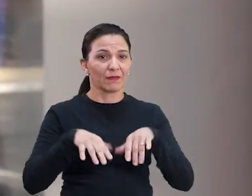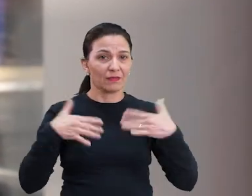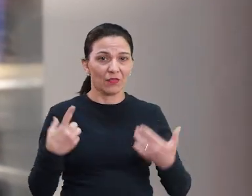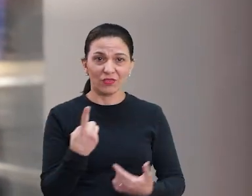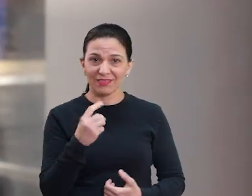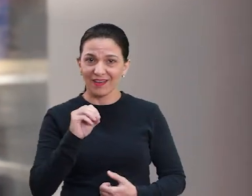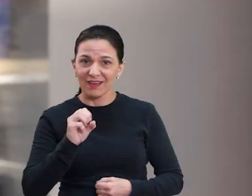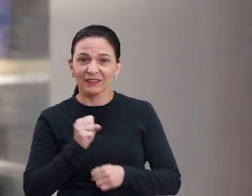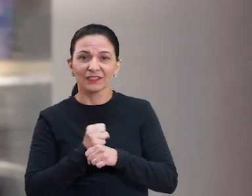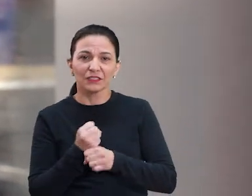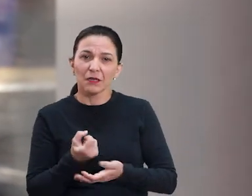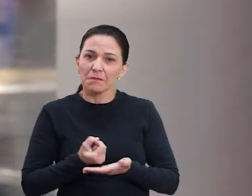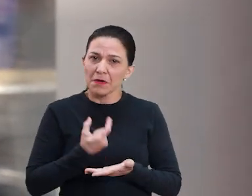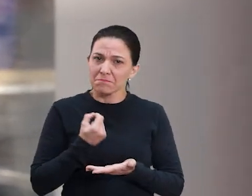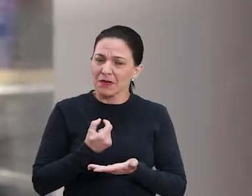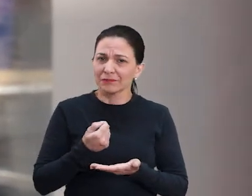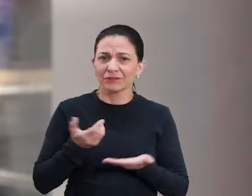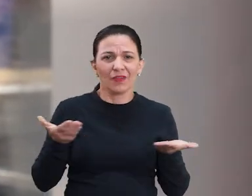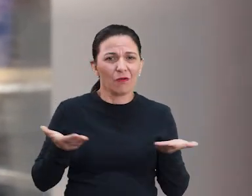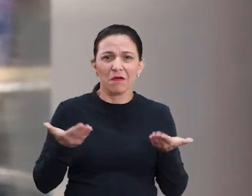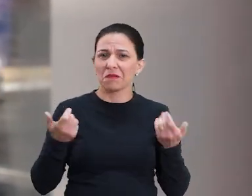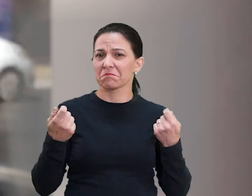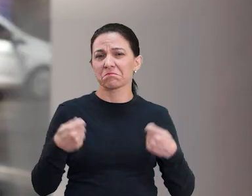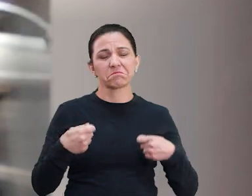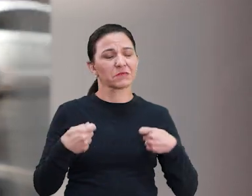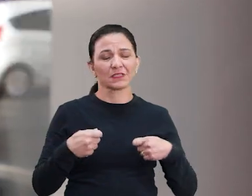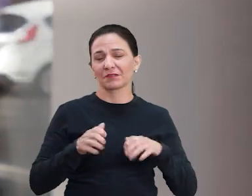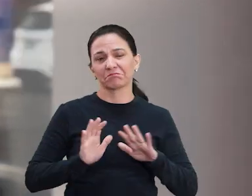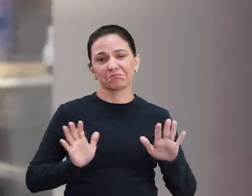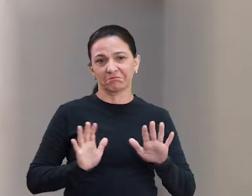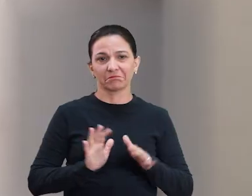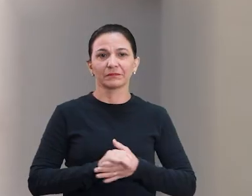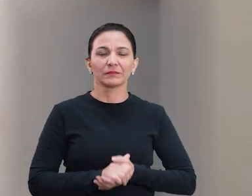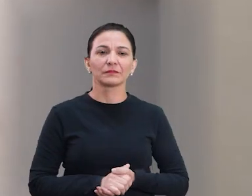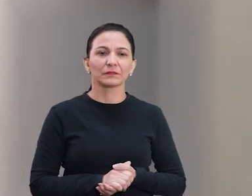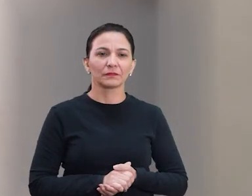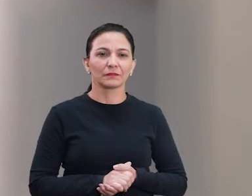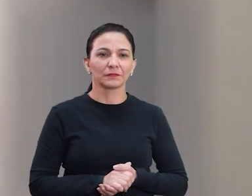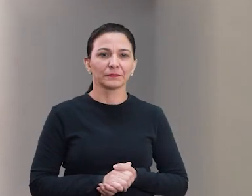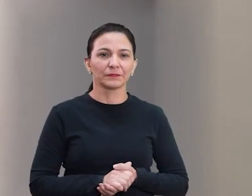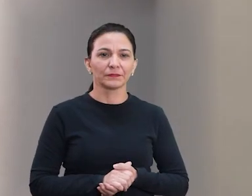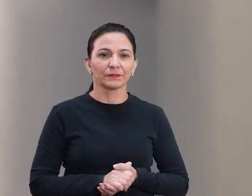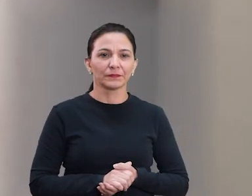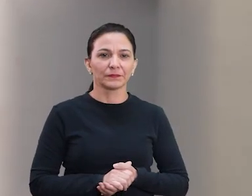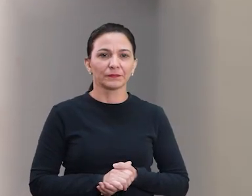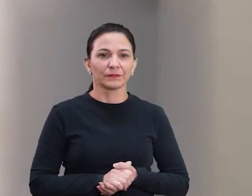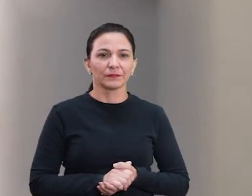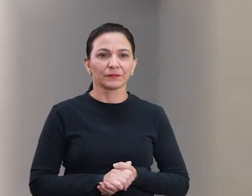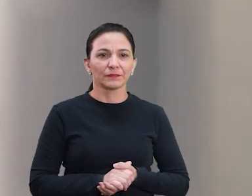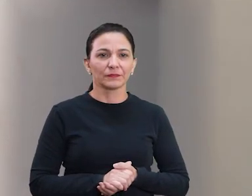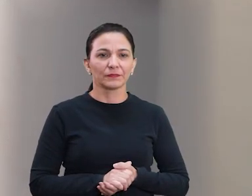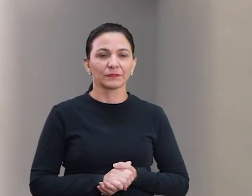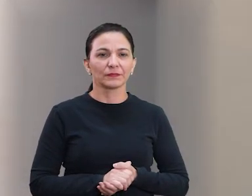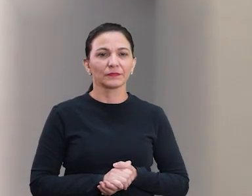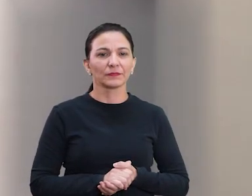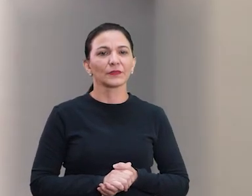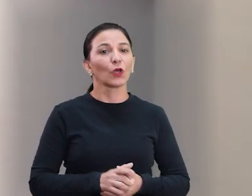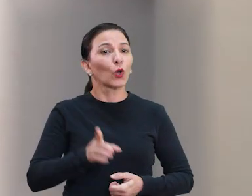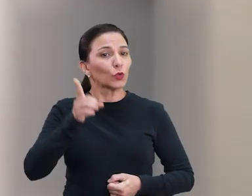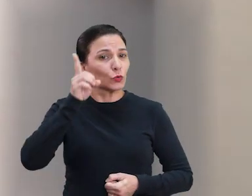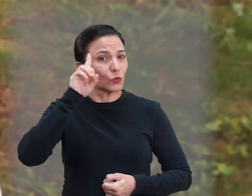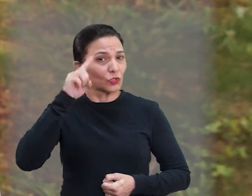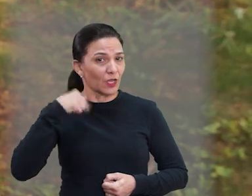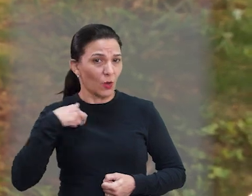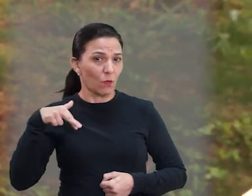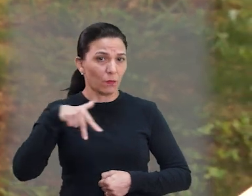e não tomo mais medicamento não porque eu perdi peso né já faz 10 anos já mais ou menos que que eu não tomo